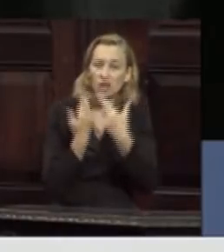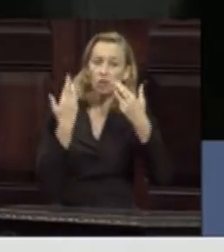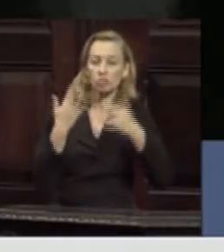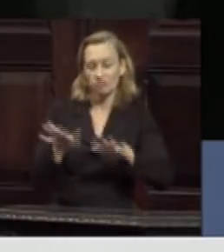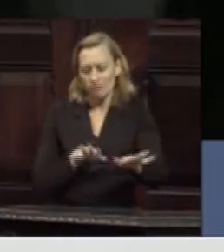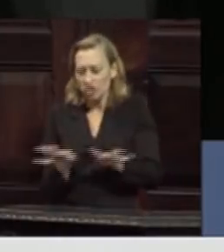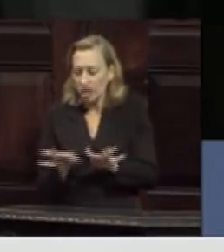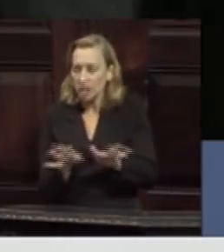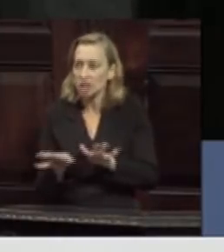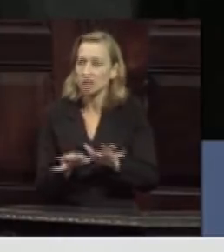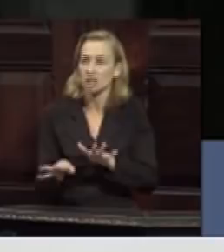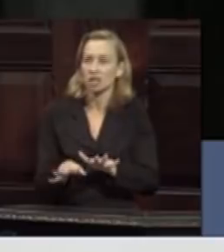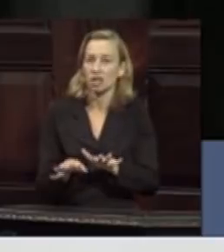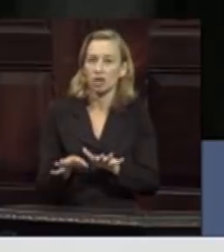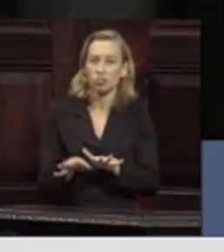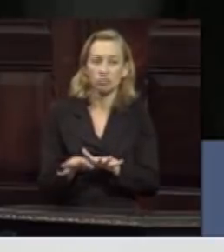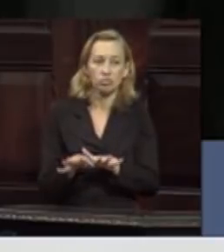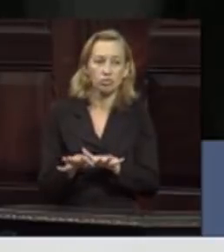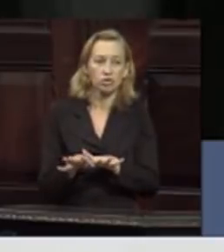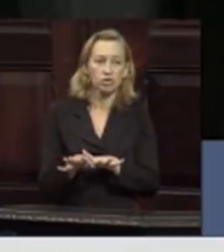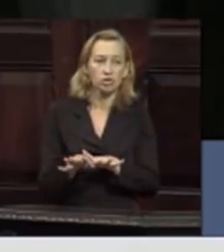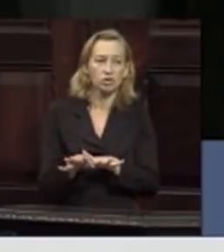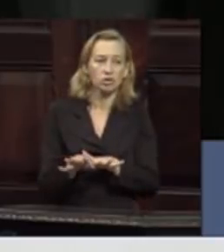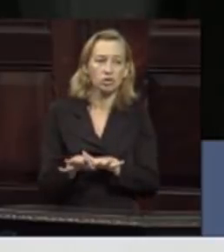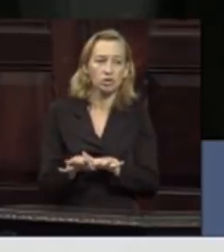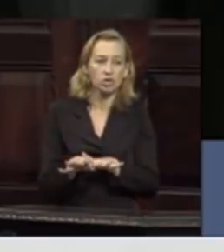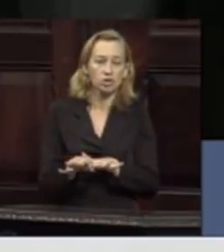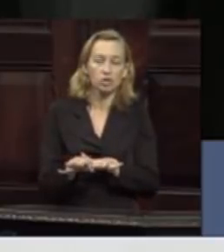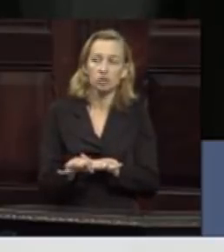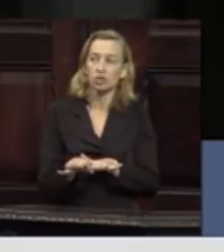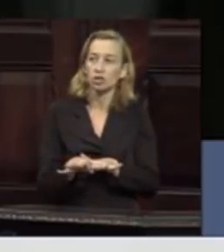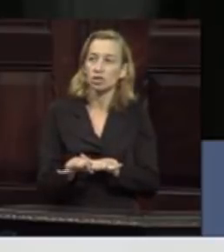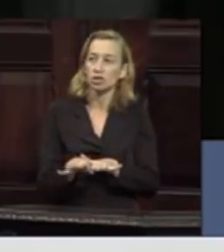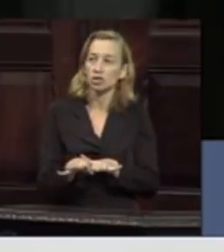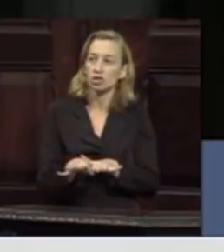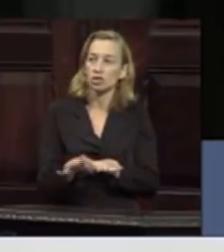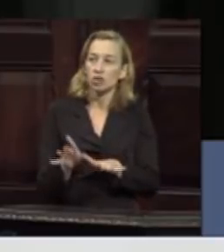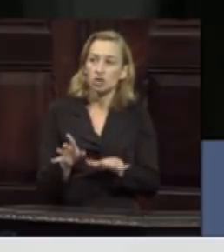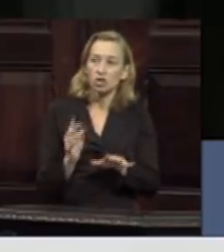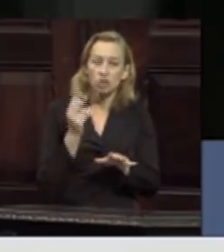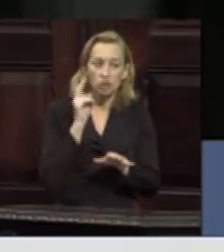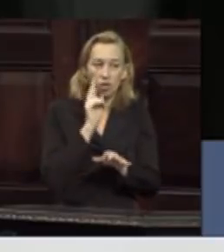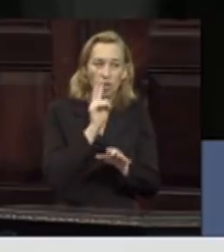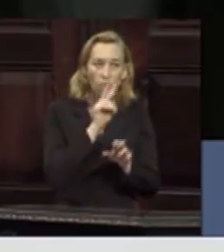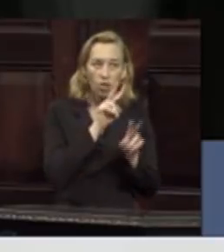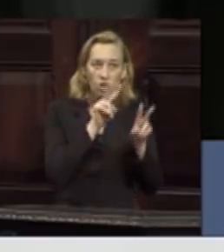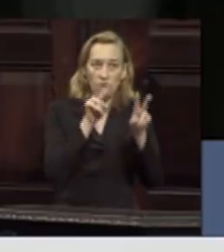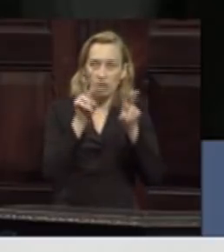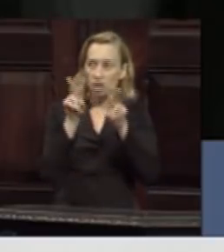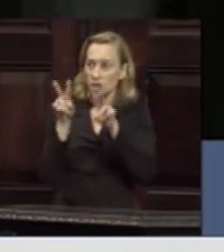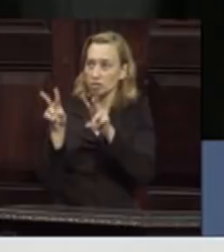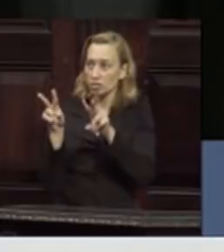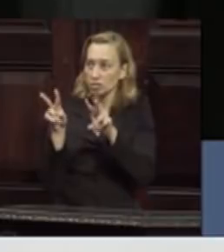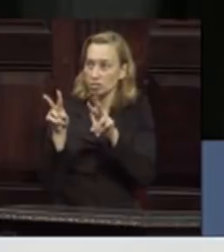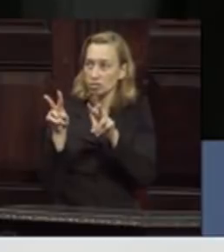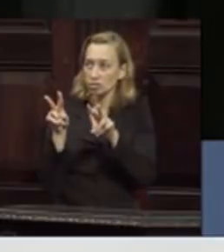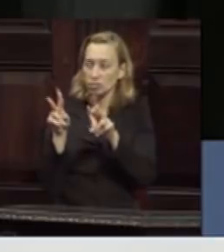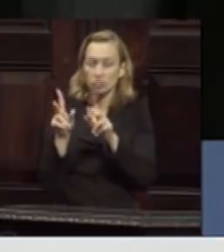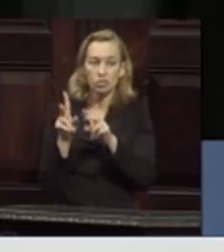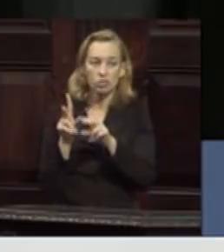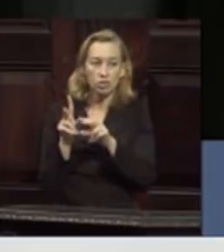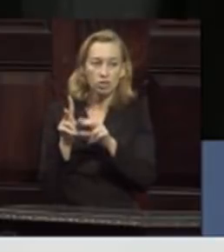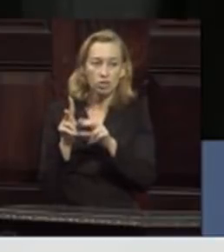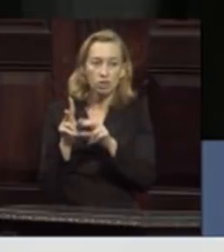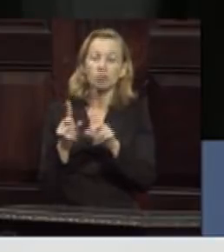manifestação e muita afirmação de uma pauta positiva, olhando para as categorias, mas olhando para